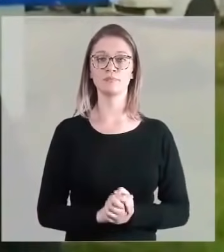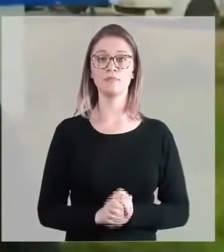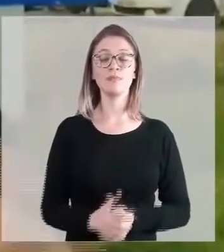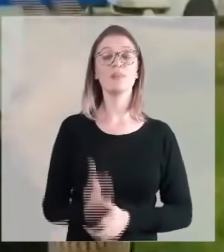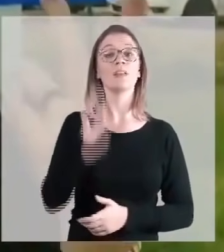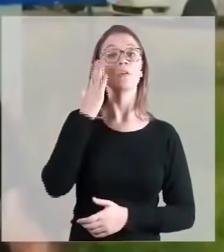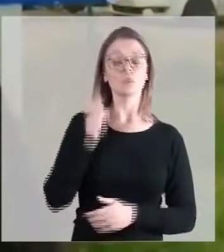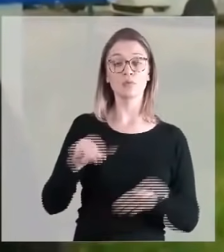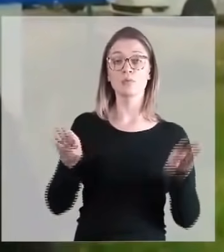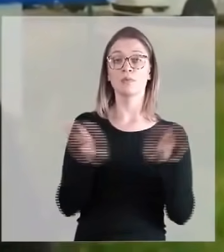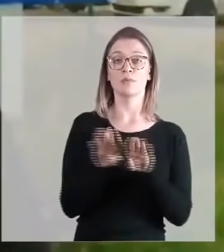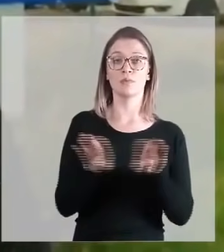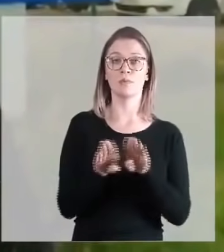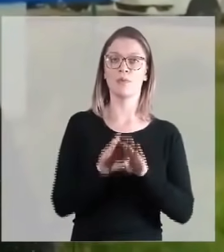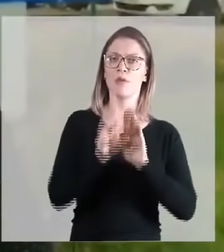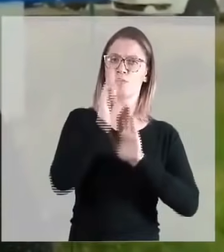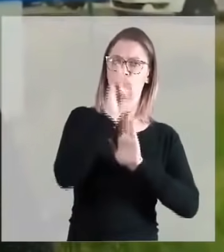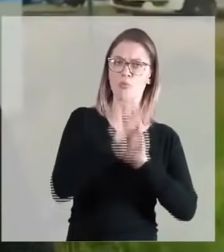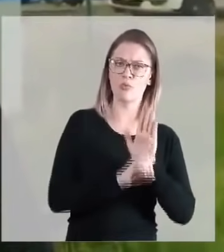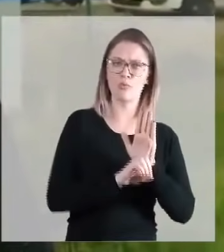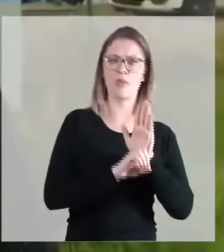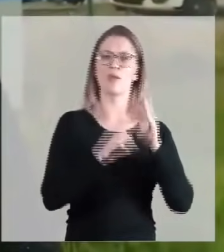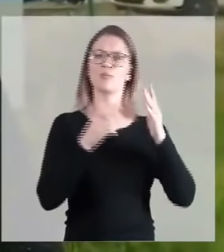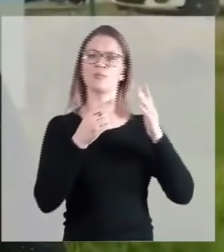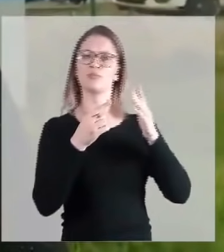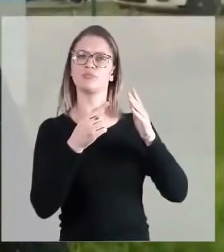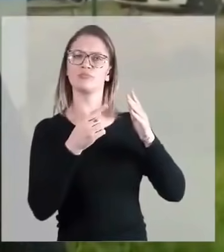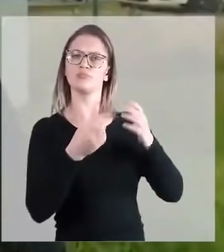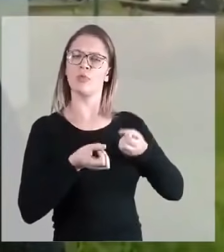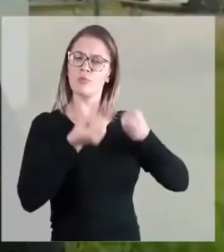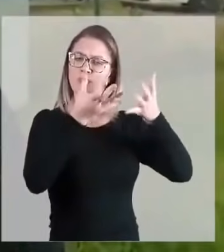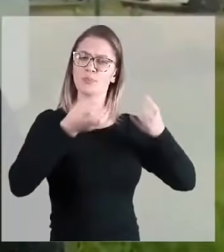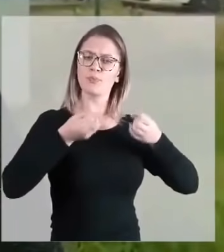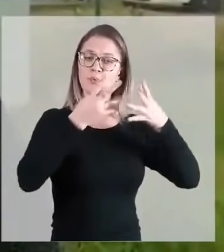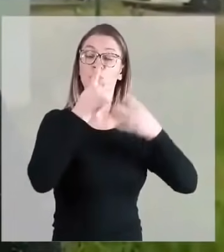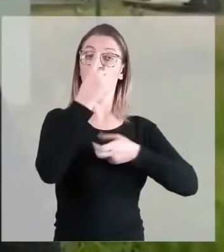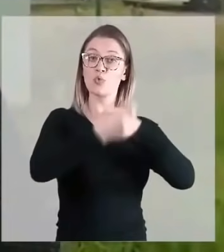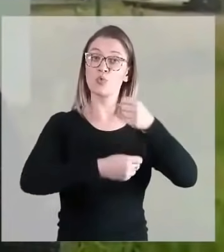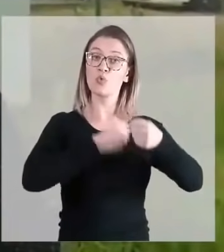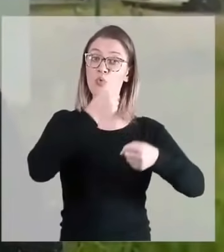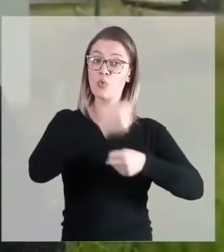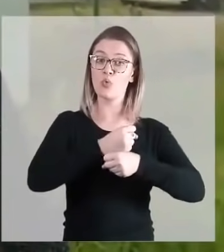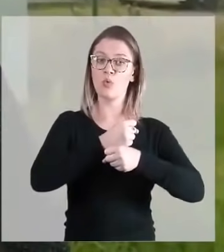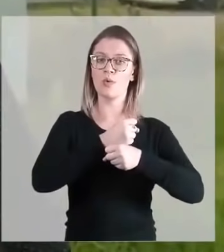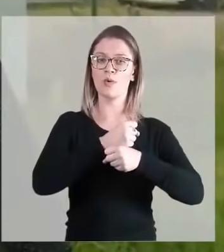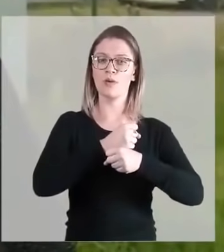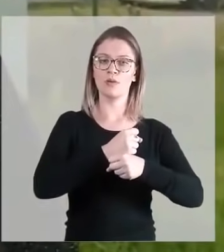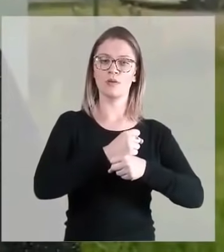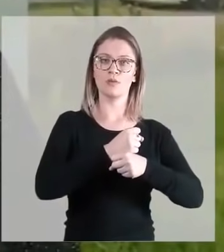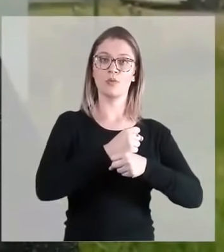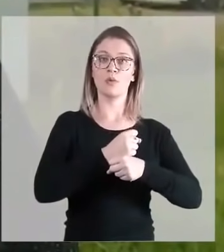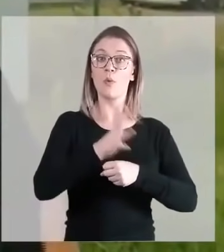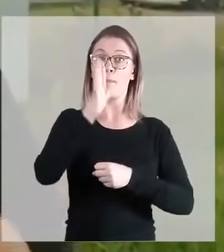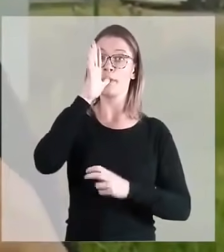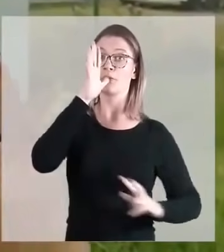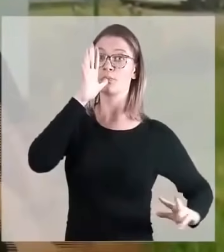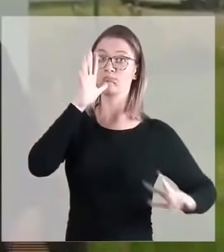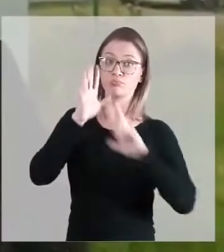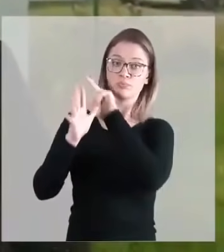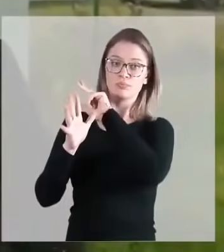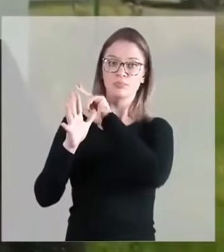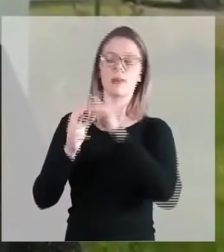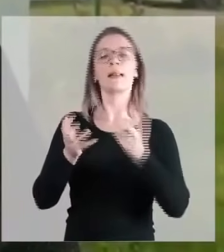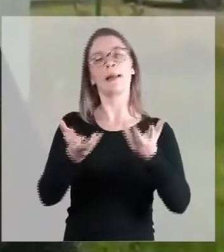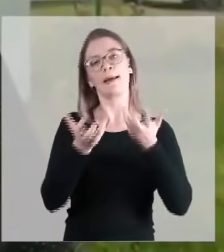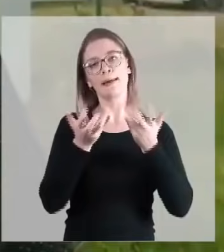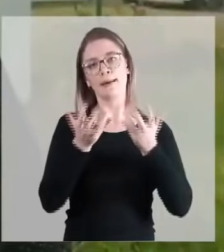agora, fui ver documentos, fui ler relatos, que há um ano elas cortaram o pênis do menino. Elas queriam fazer